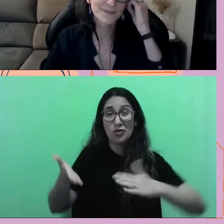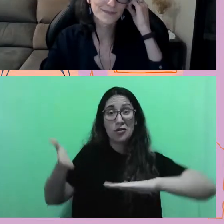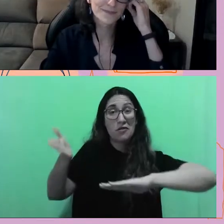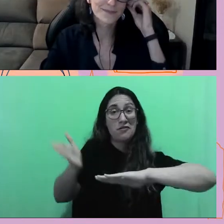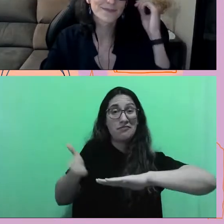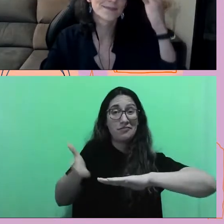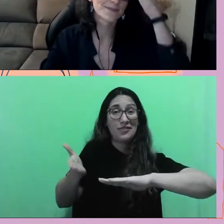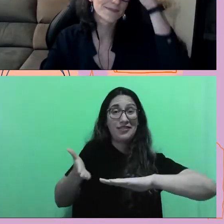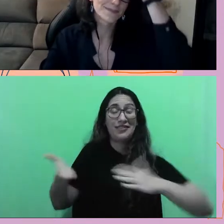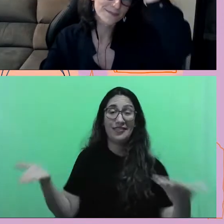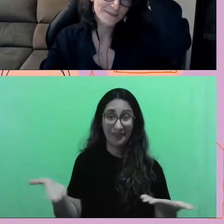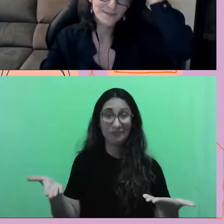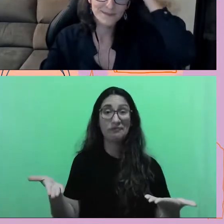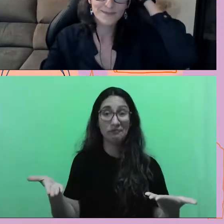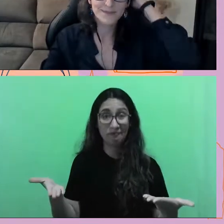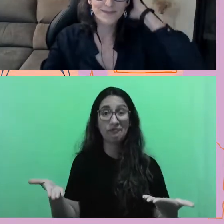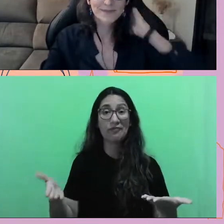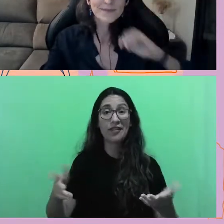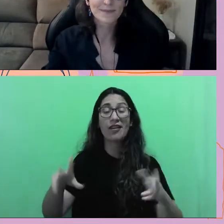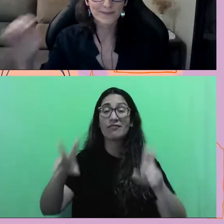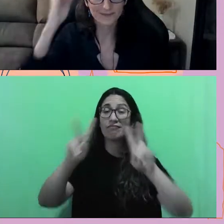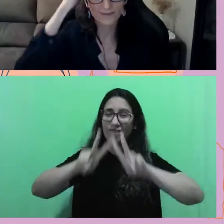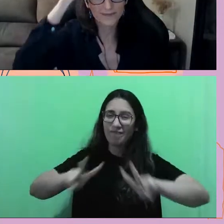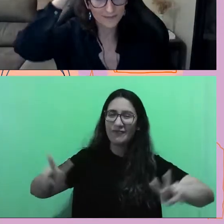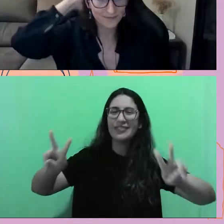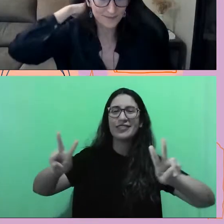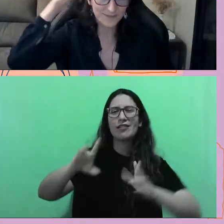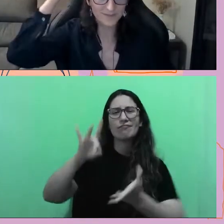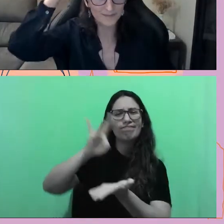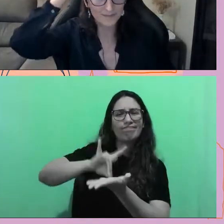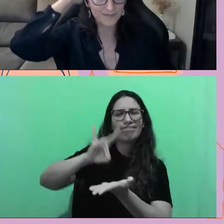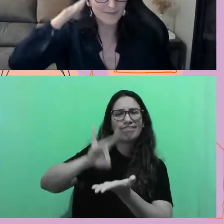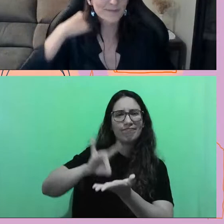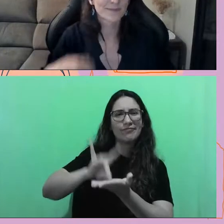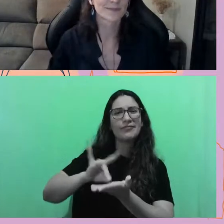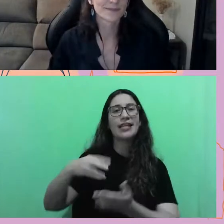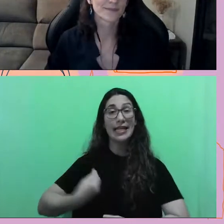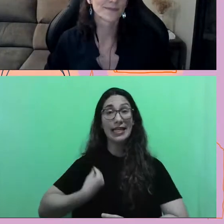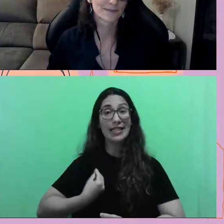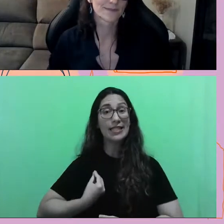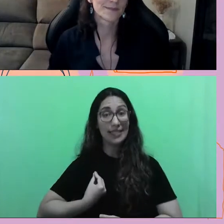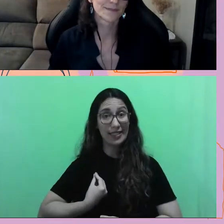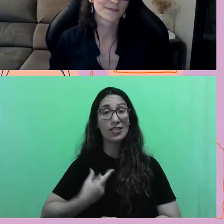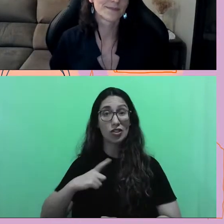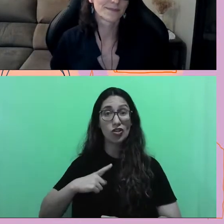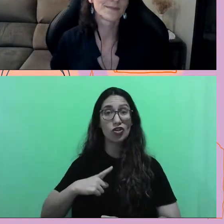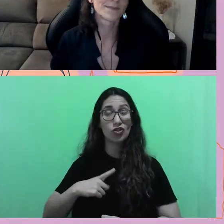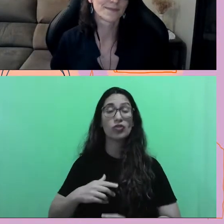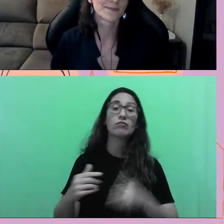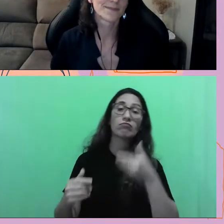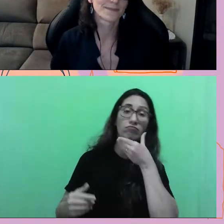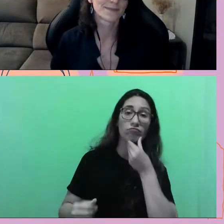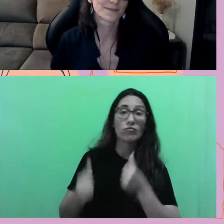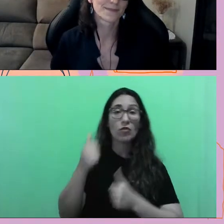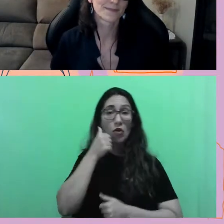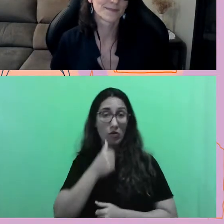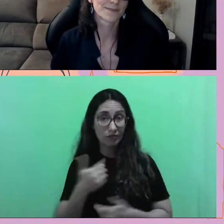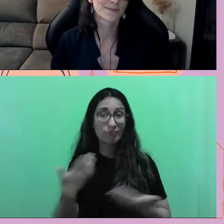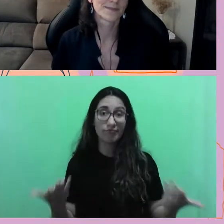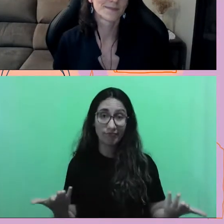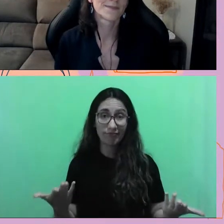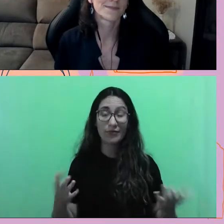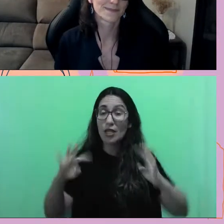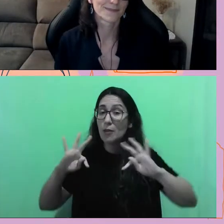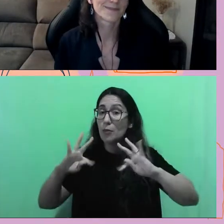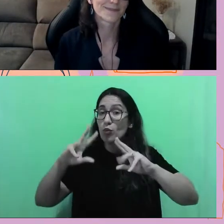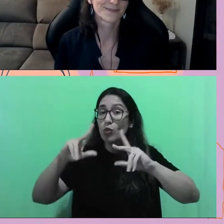modernidade, onde, né, a realidade, ela, né, existe para os dois sexos. E para todos os outros